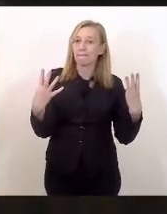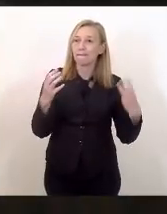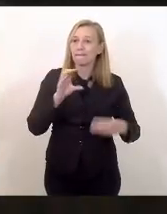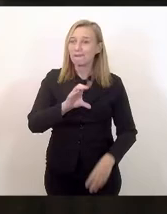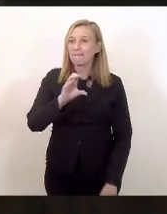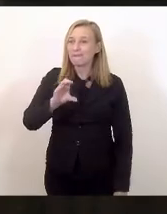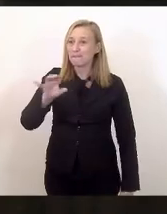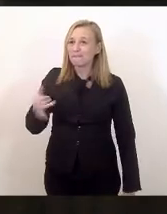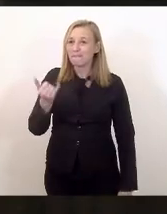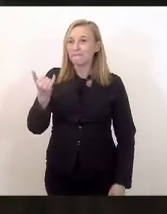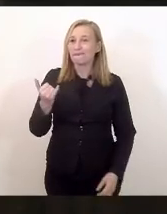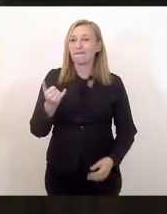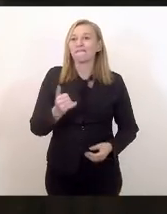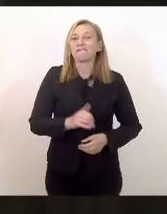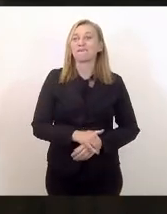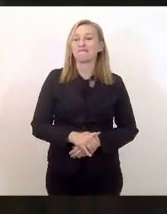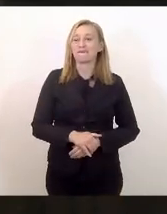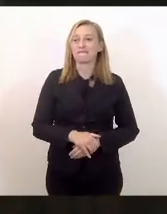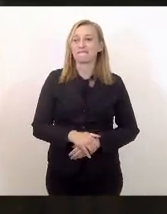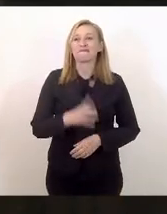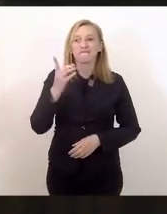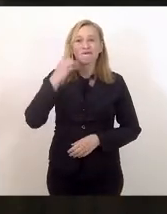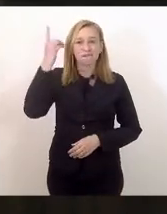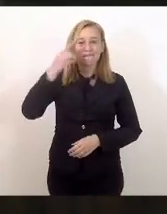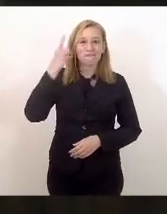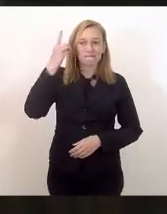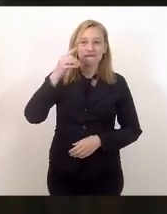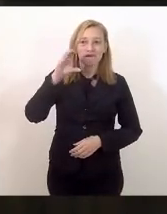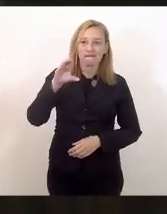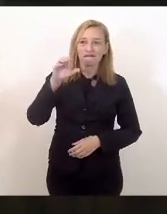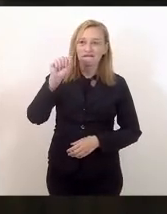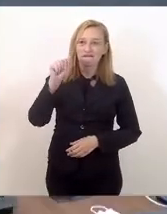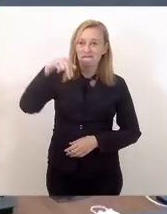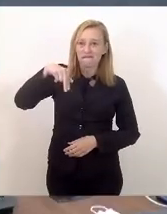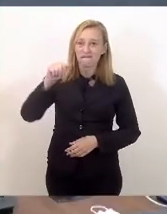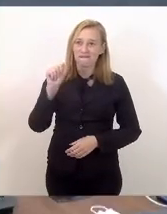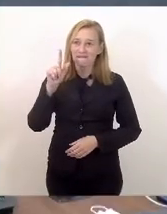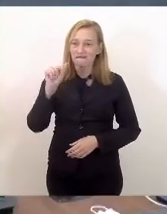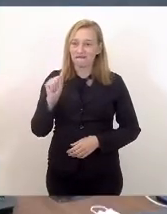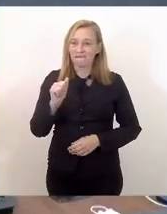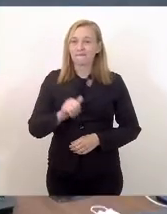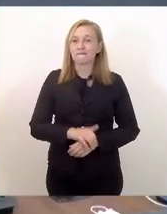com a emenda. Pela Comissão de Orçamento, deputado Márcio Canella.